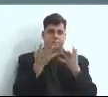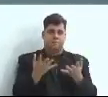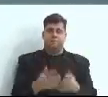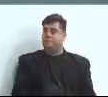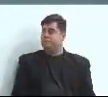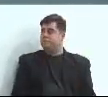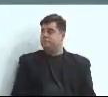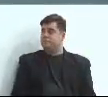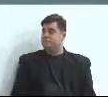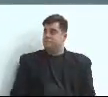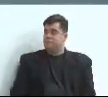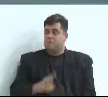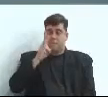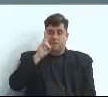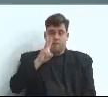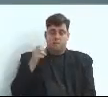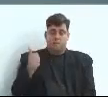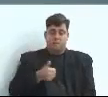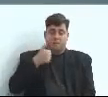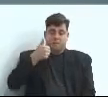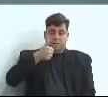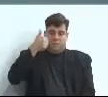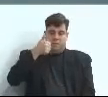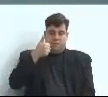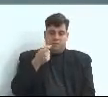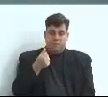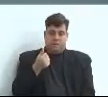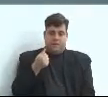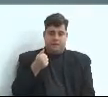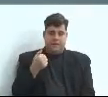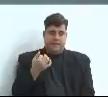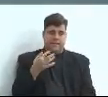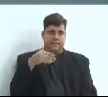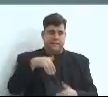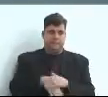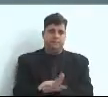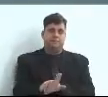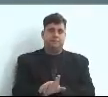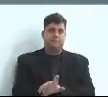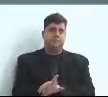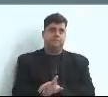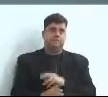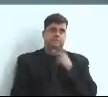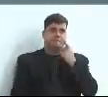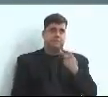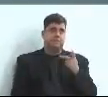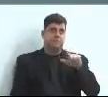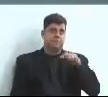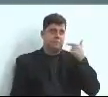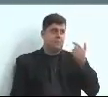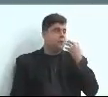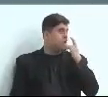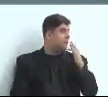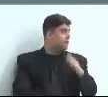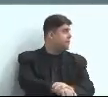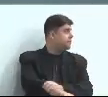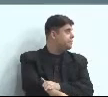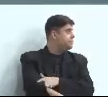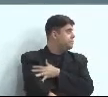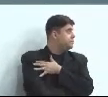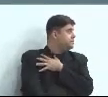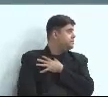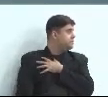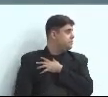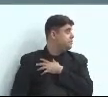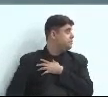ele achou uma vantagem para pegar mais uma grana do fundão, ele declarou outra cor de pele.